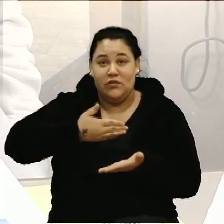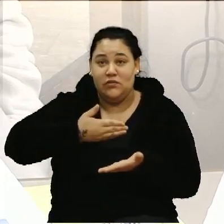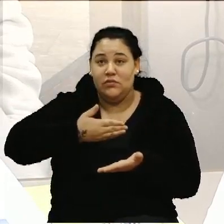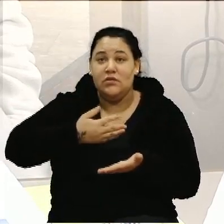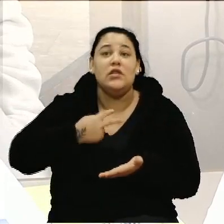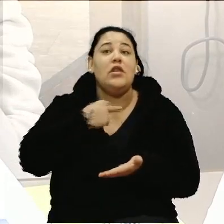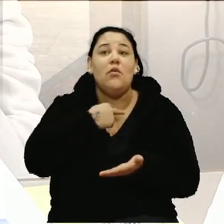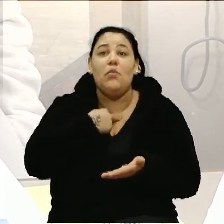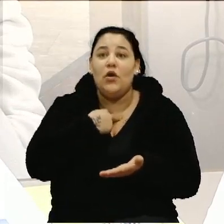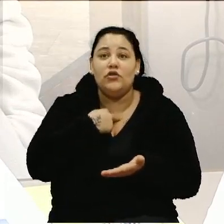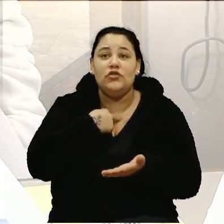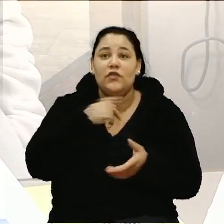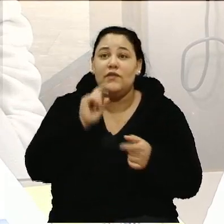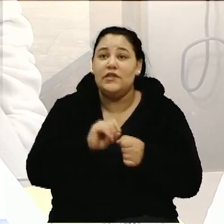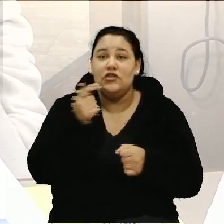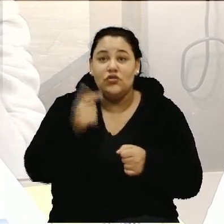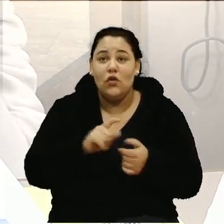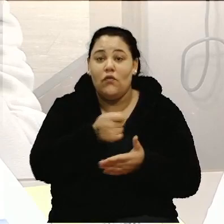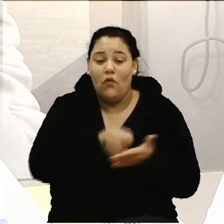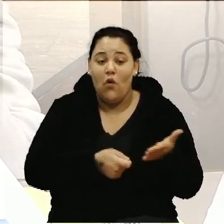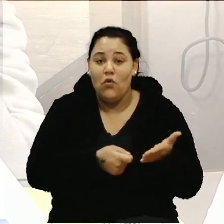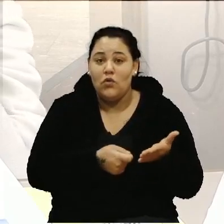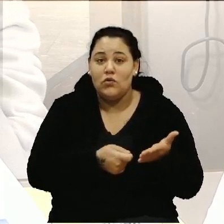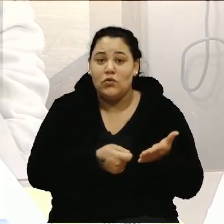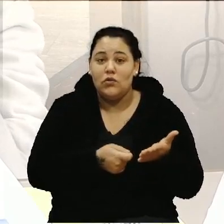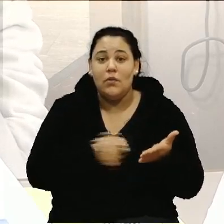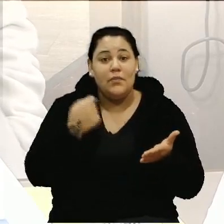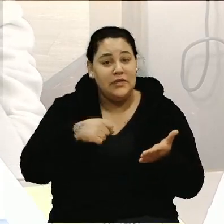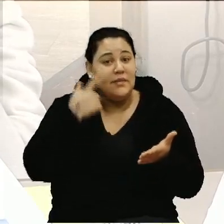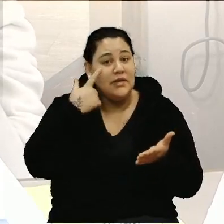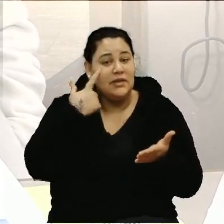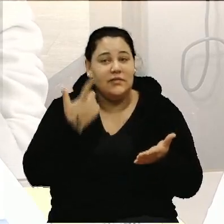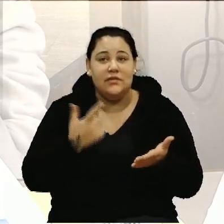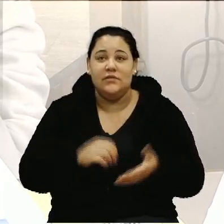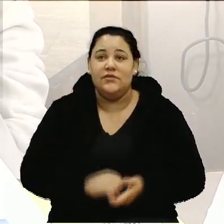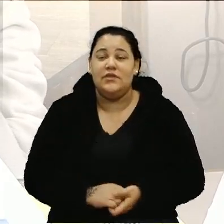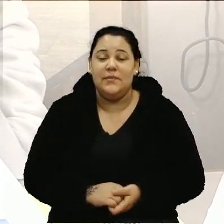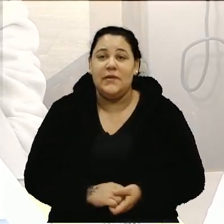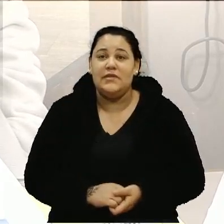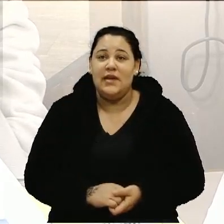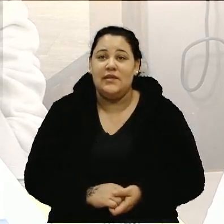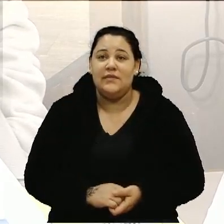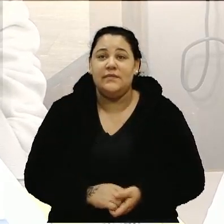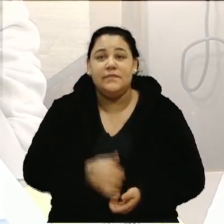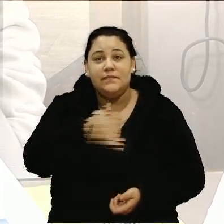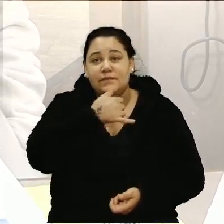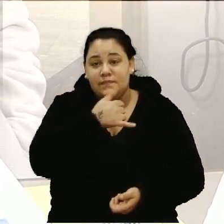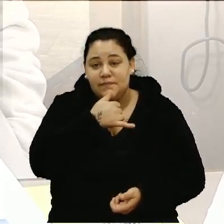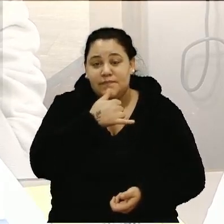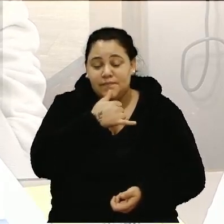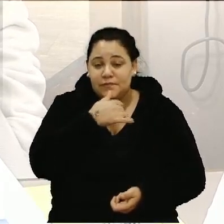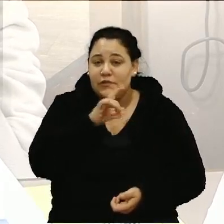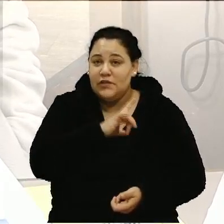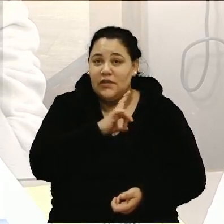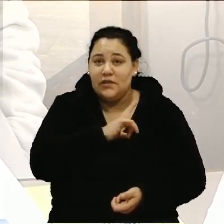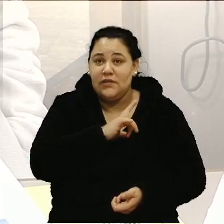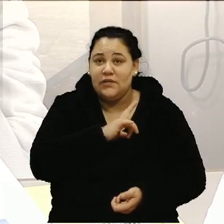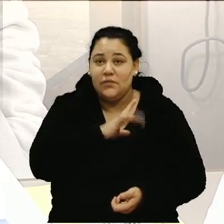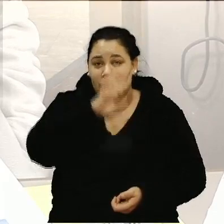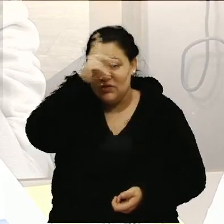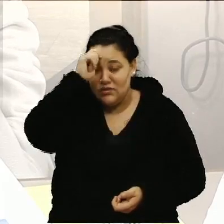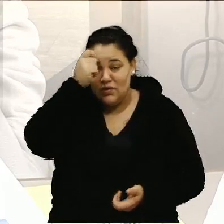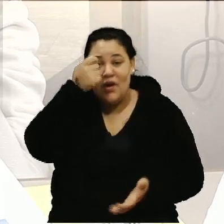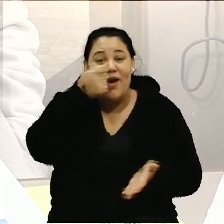não pode mais fazer concurso público. É de se pensar. Agora, infelizmente, a gente tem uma situação que o município é obrigado